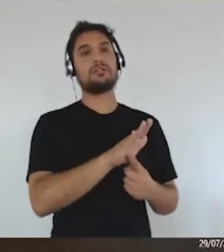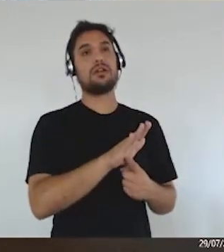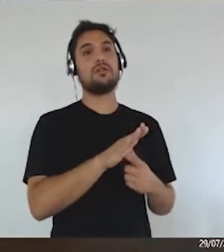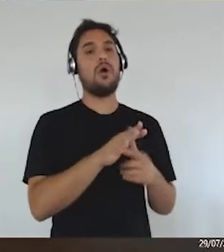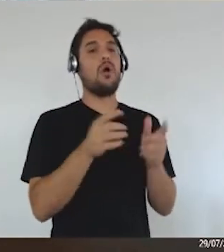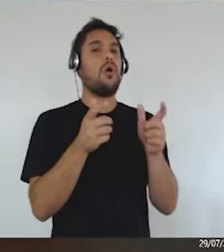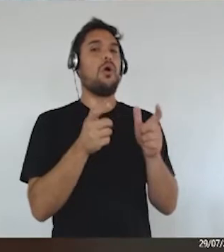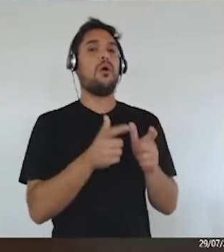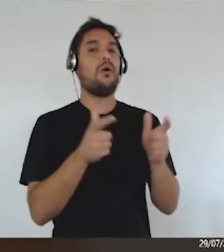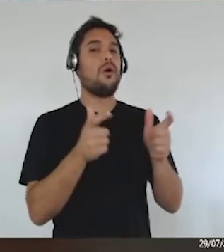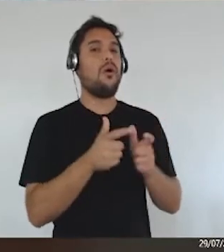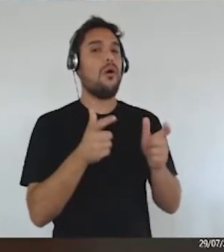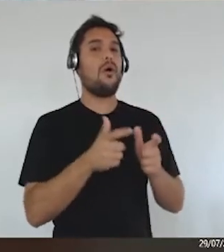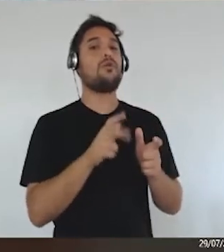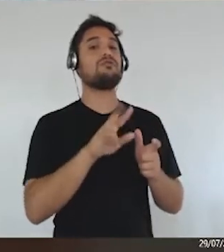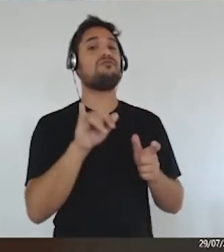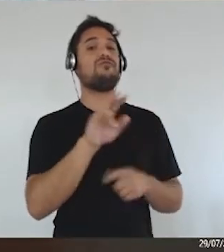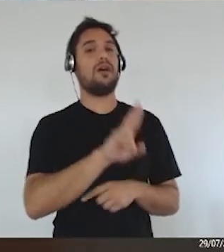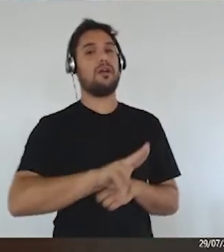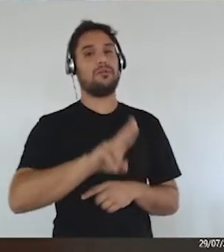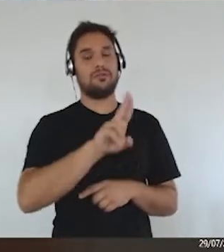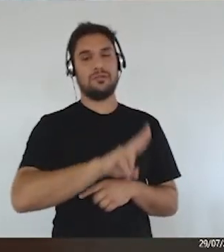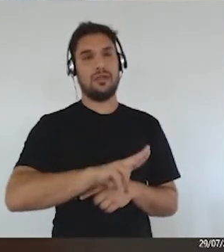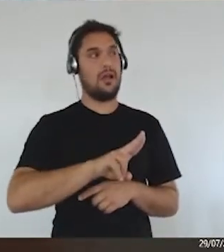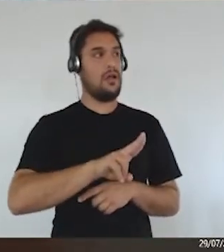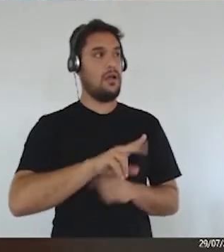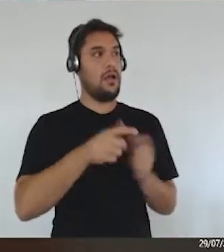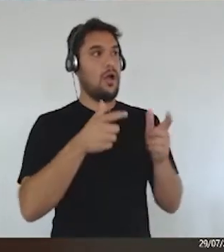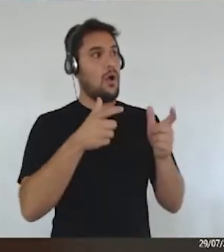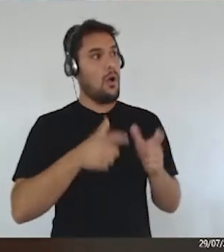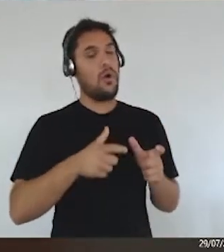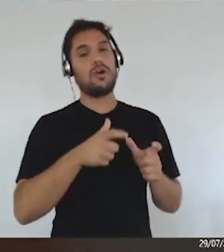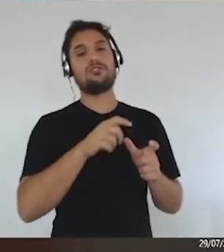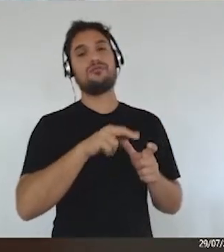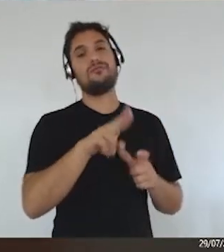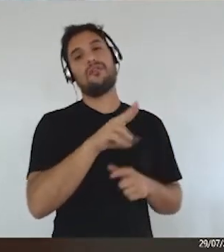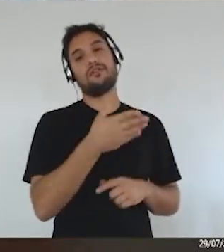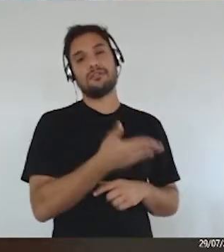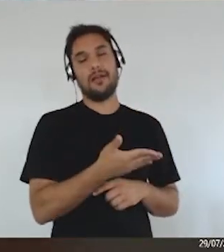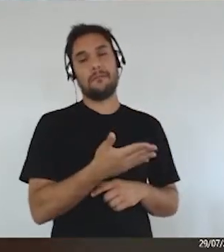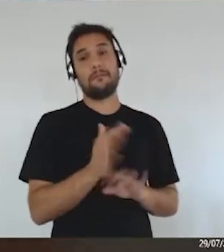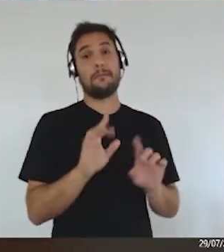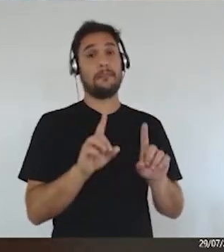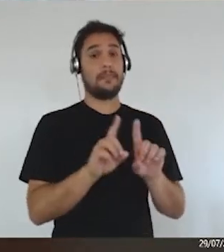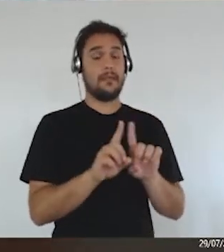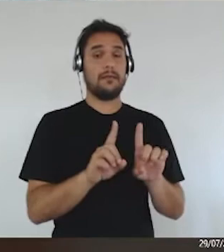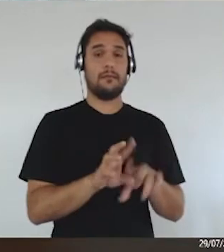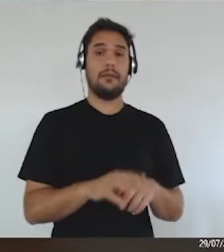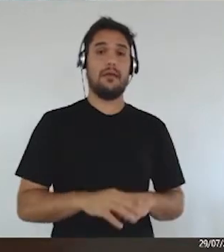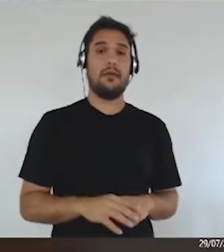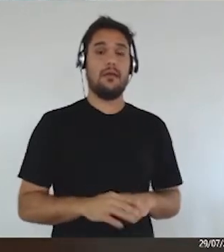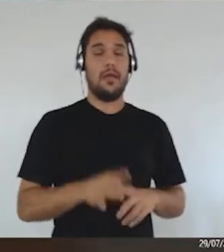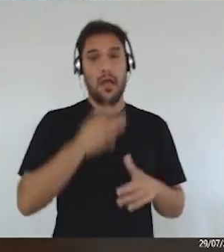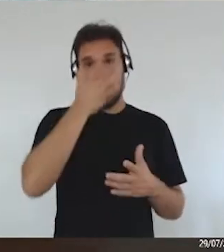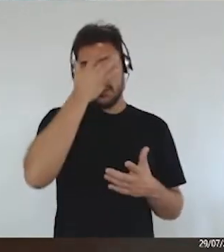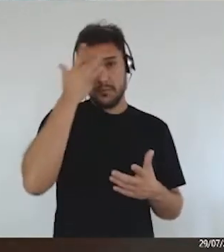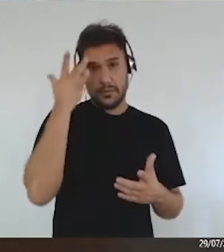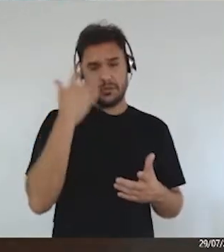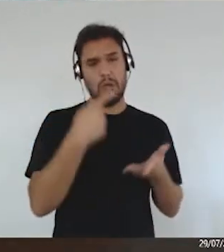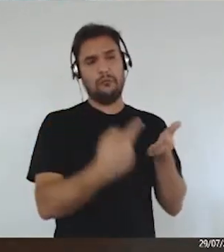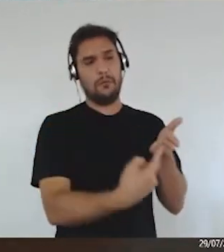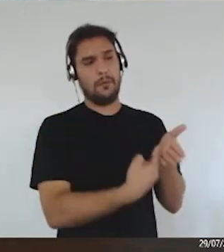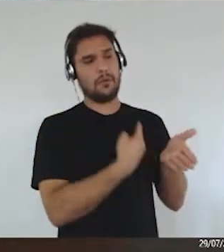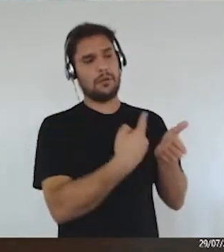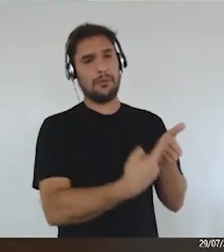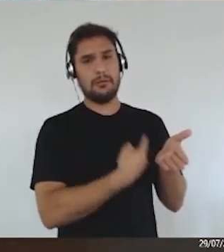ele, aonde vai ser colocado, aonde vai ser aplicado. E mais, as pessoas aqui ficam me